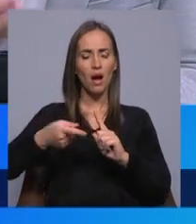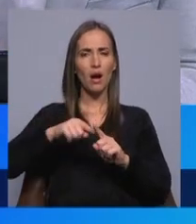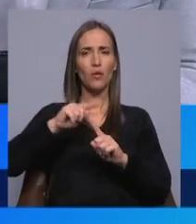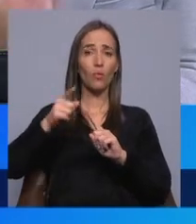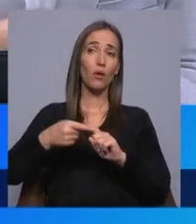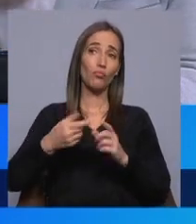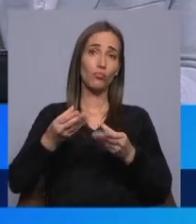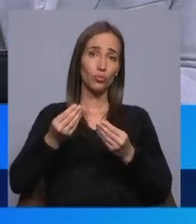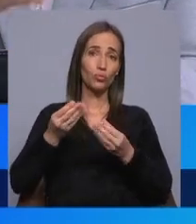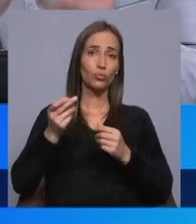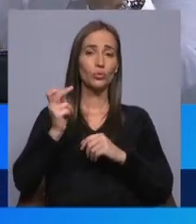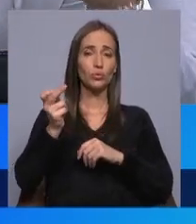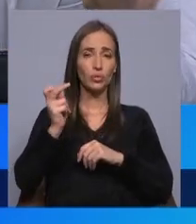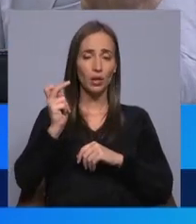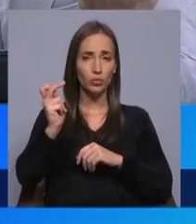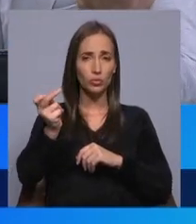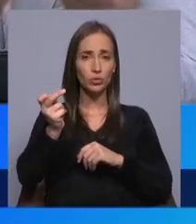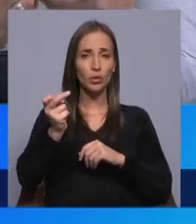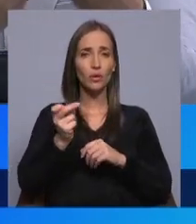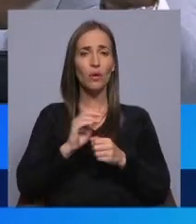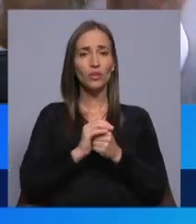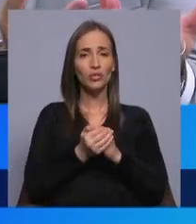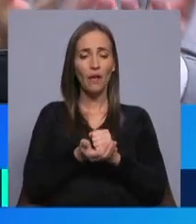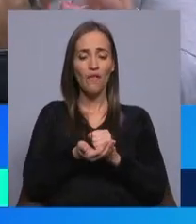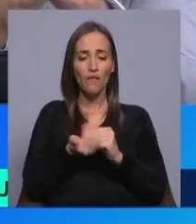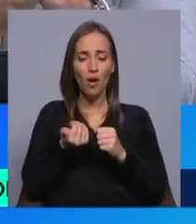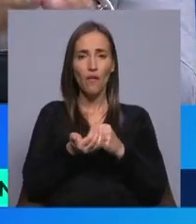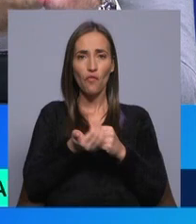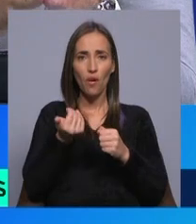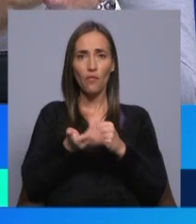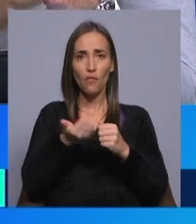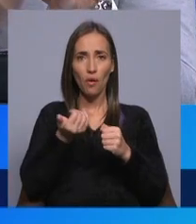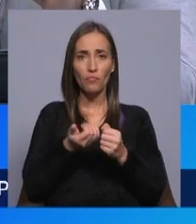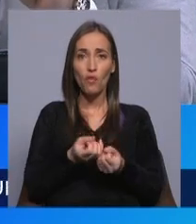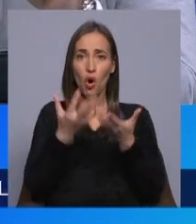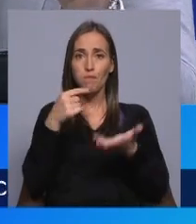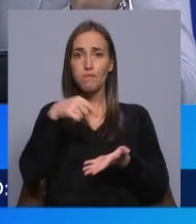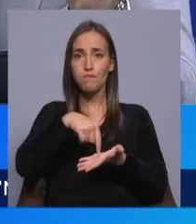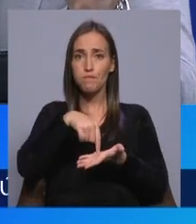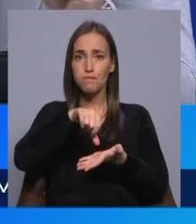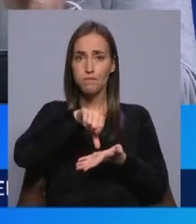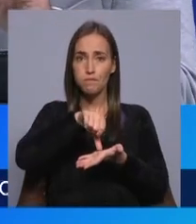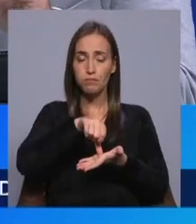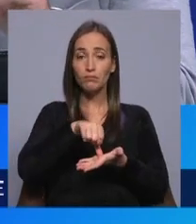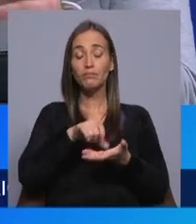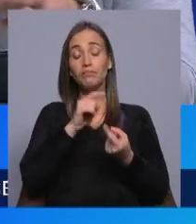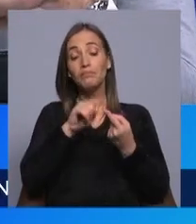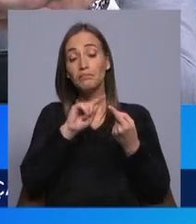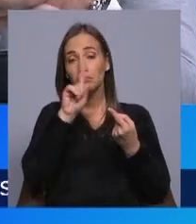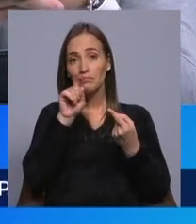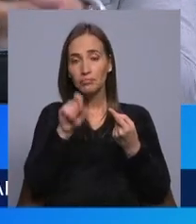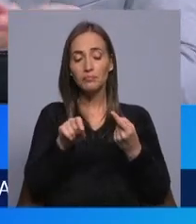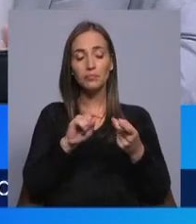muitos anos, terá retirado as camadas exteriores desta estrela, expondo precisamente o seu núcleo? Uma das hipóteses.